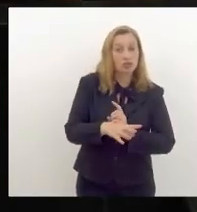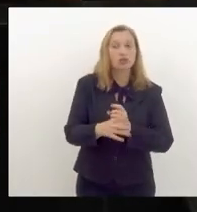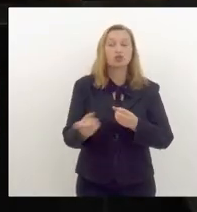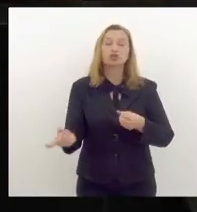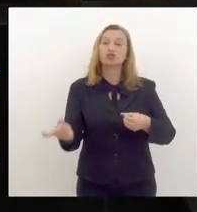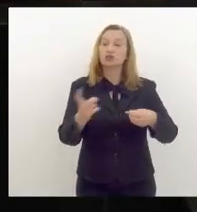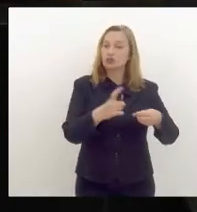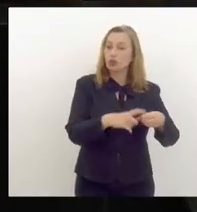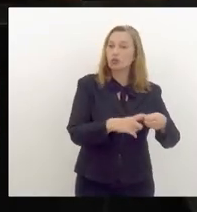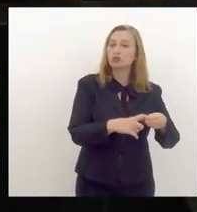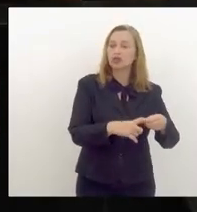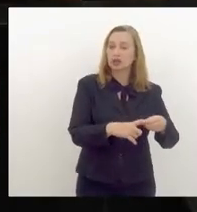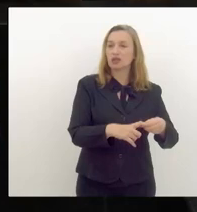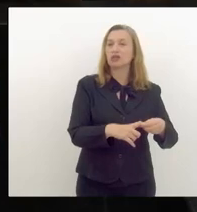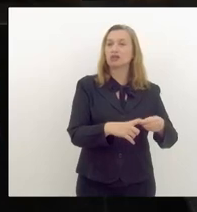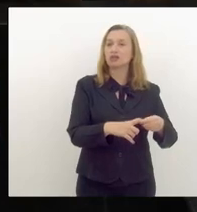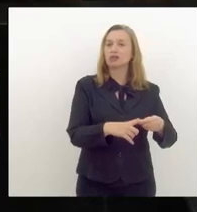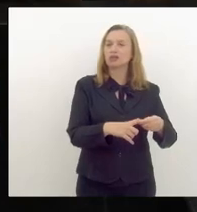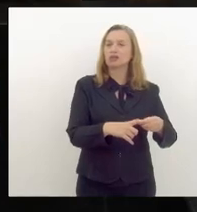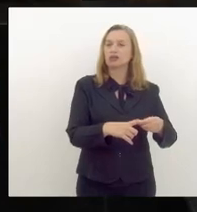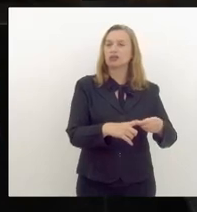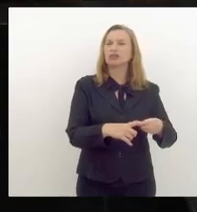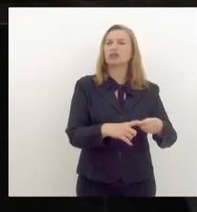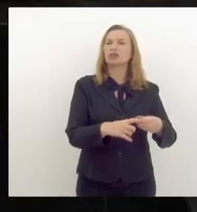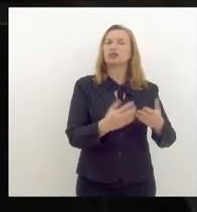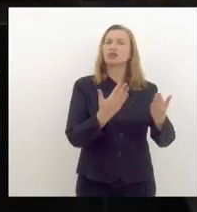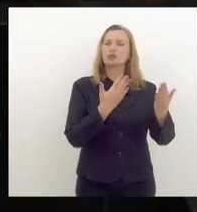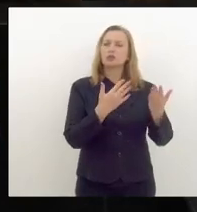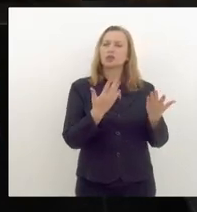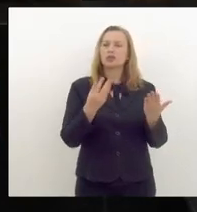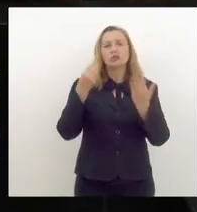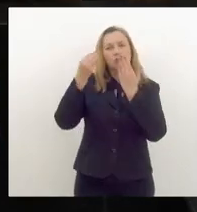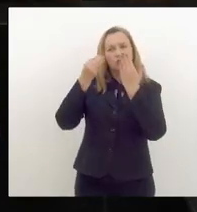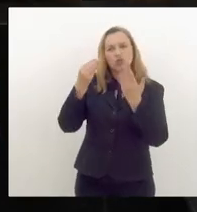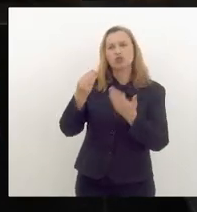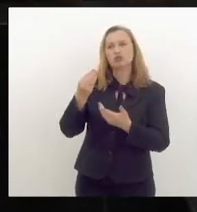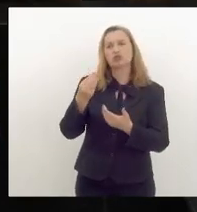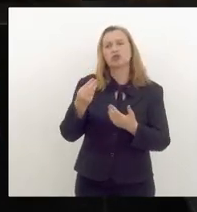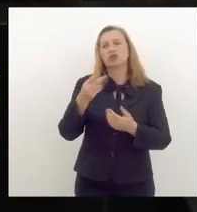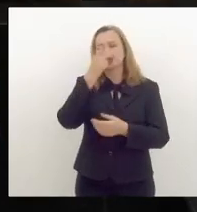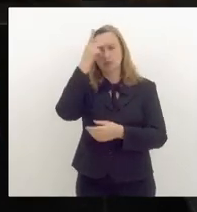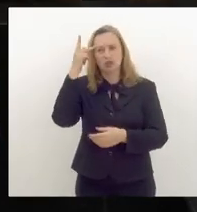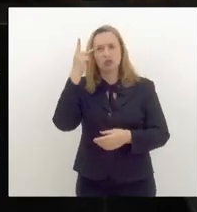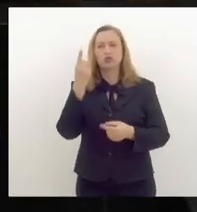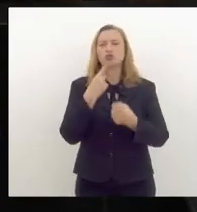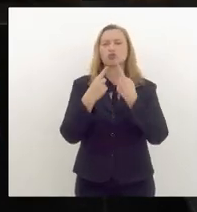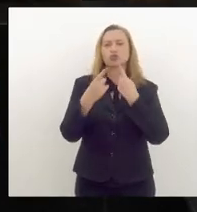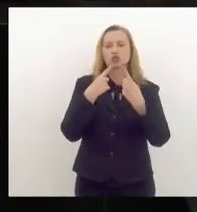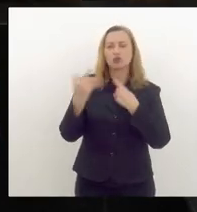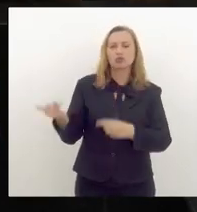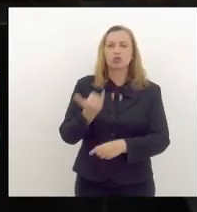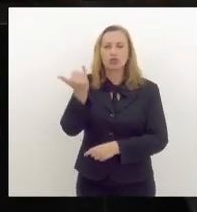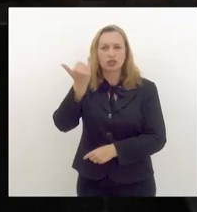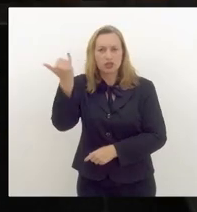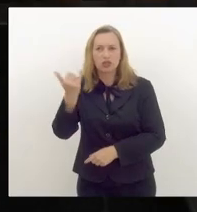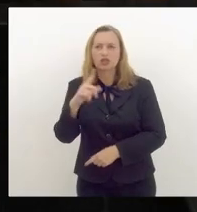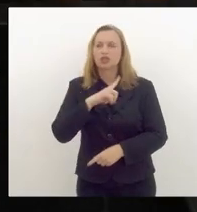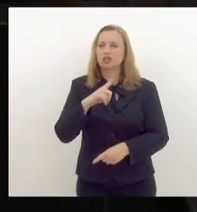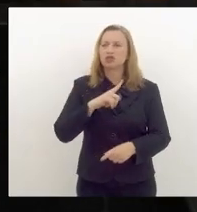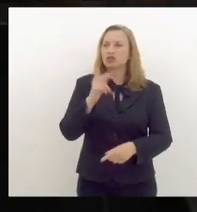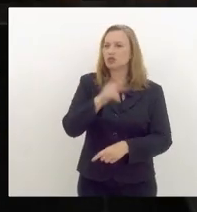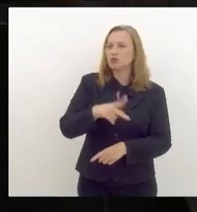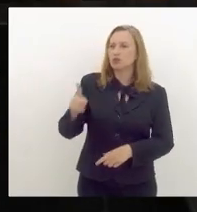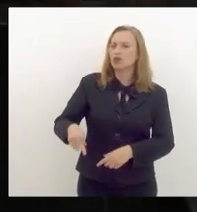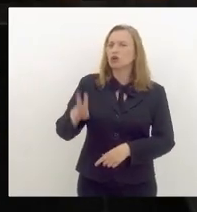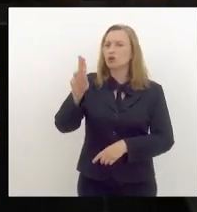ressocialização enfim de recuperação psicossocial dessas pessoas tem um debate importante que travei como a